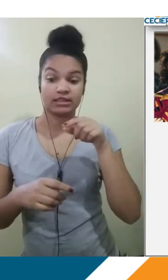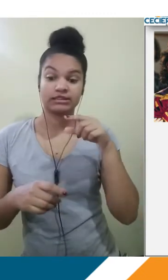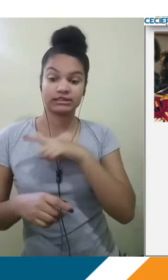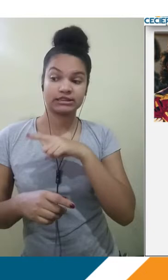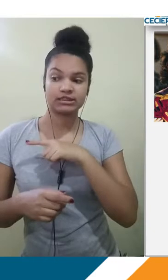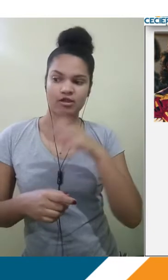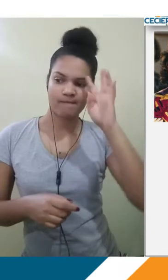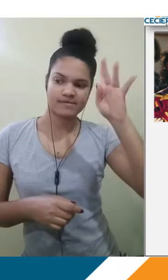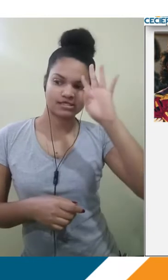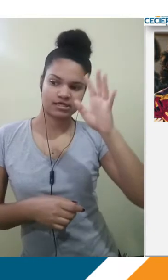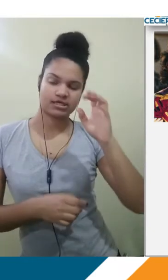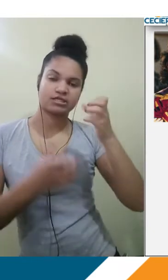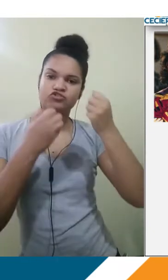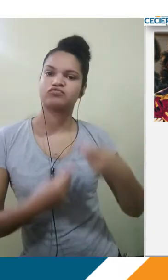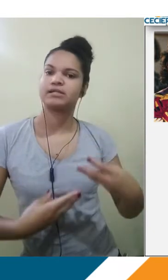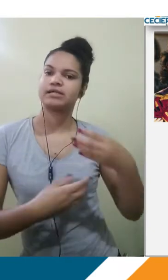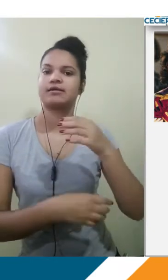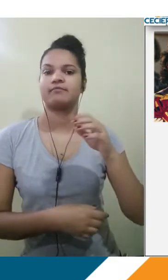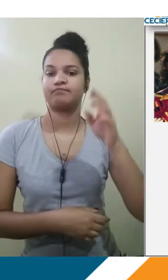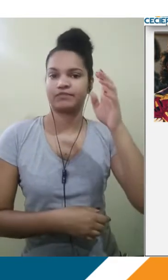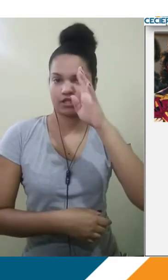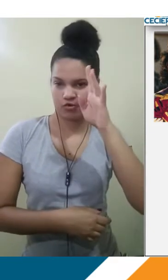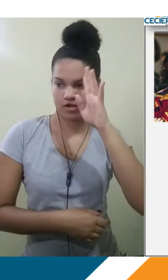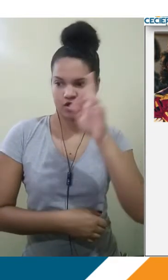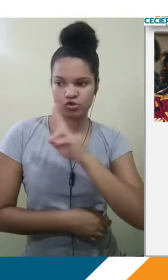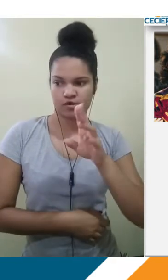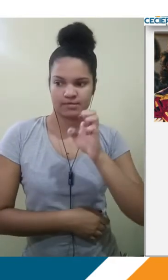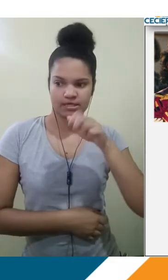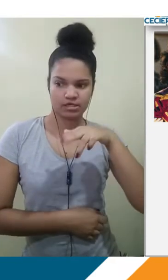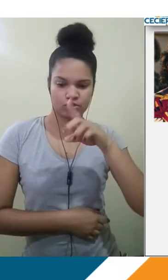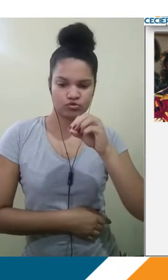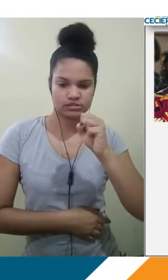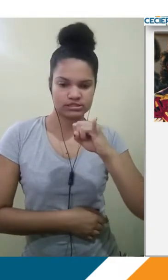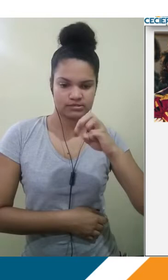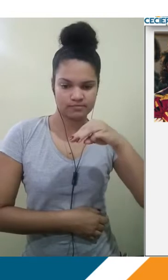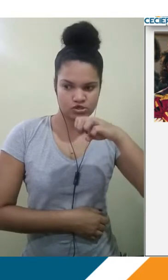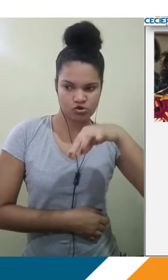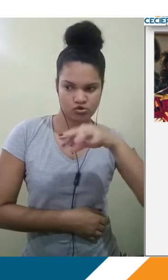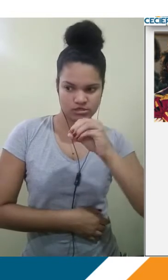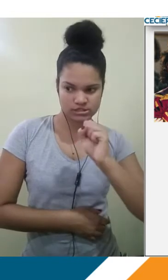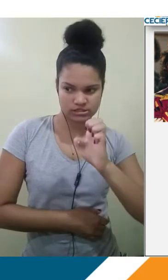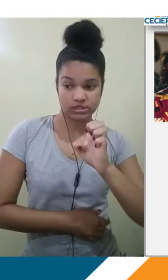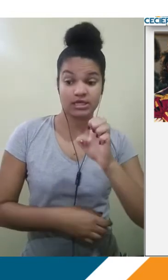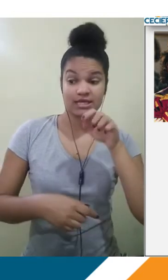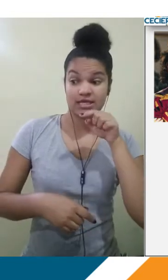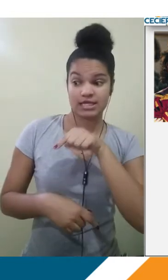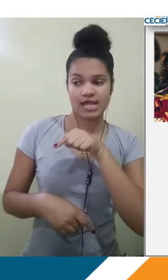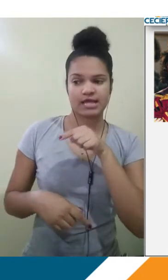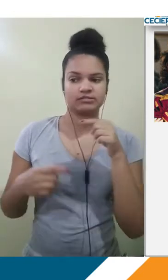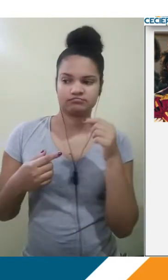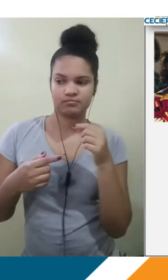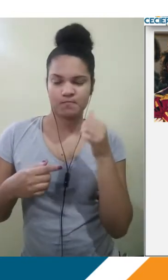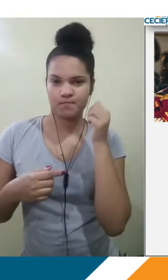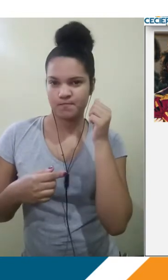pela teoria da endossimbiose, proposta pela cientista estadunidense Lynn Margulis. Segundo essa teoria, no caso